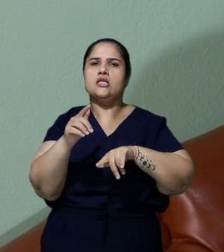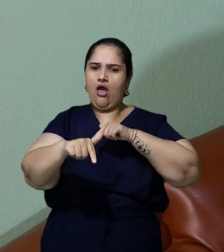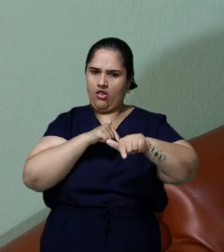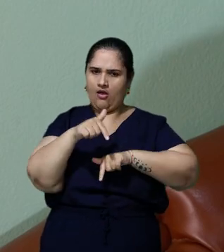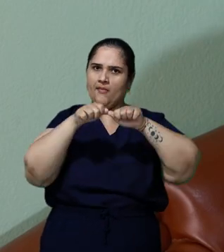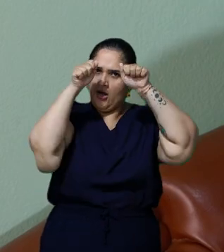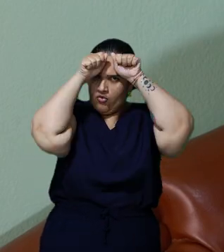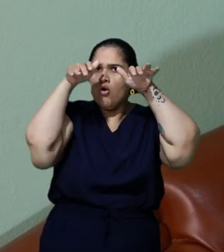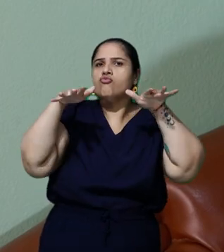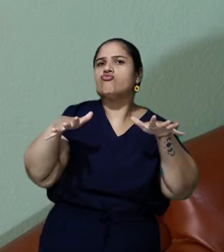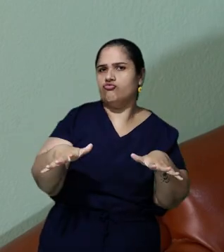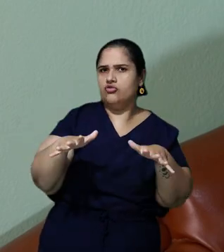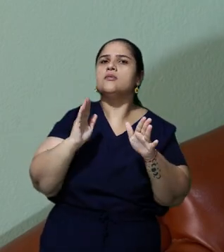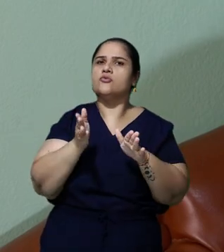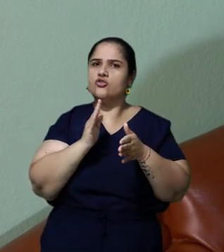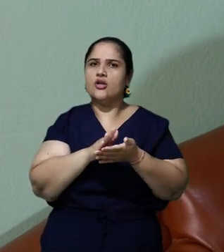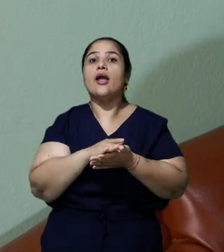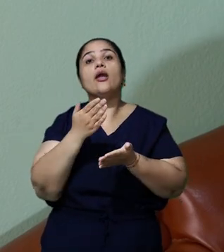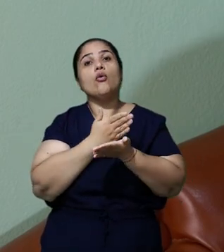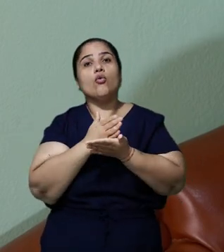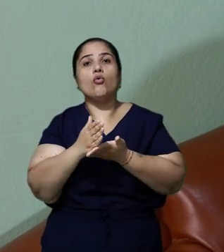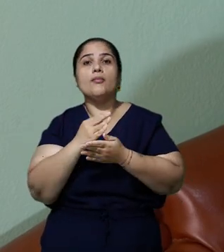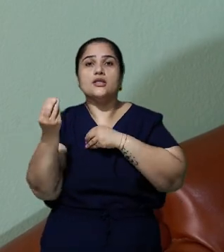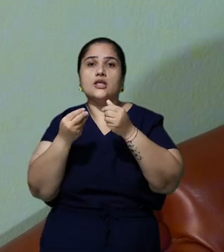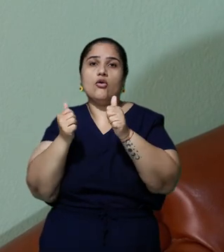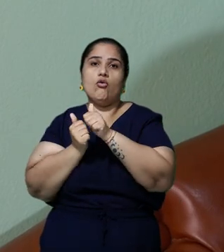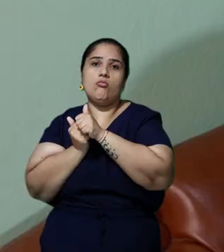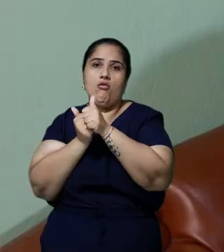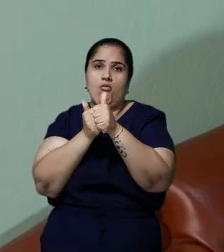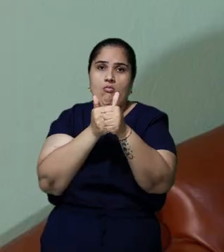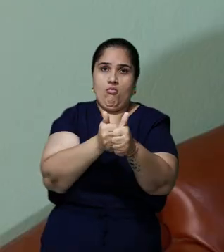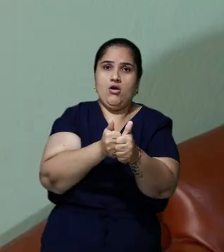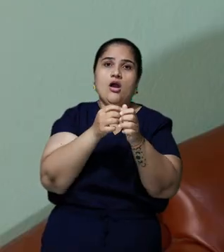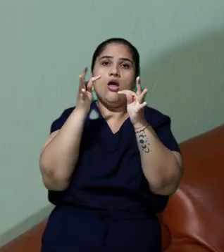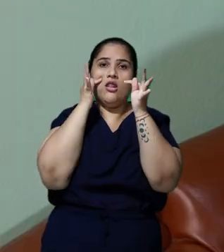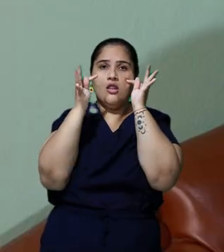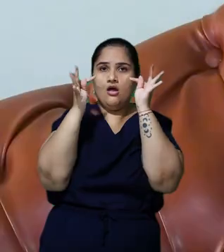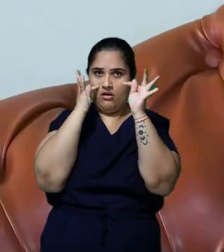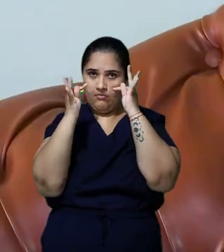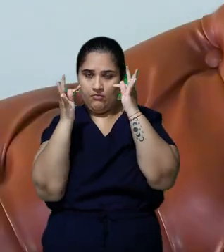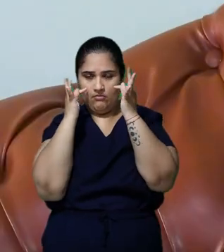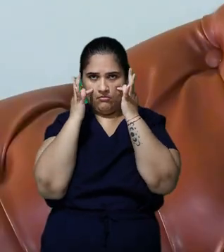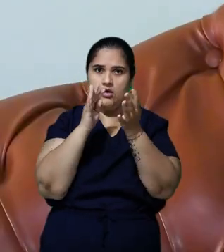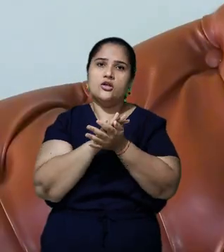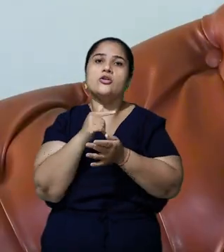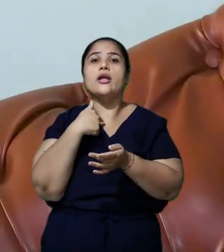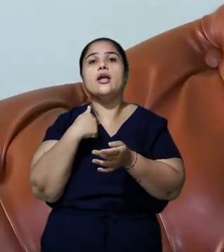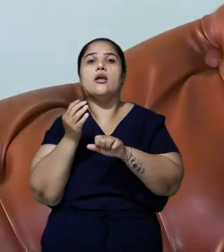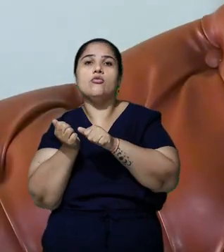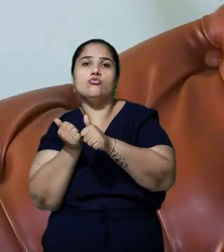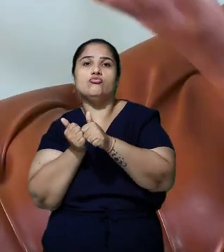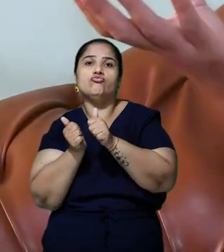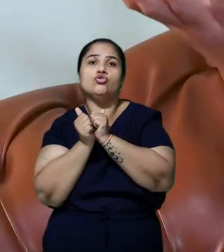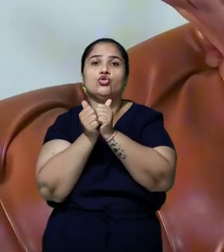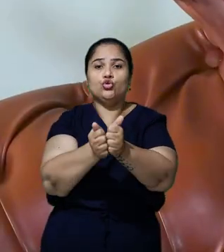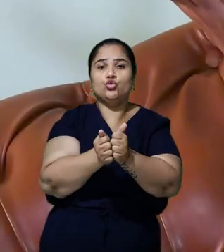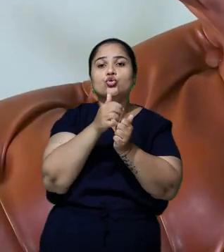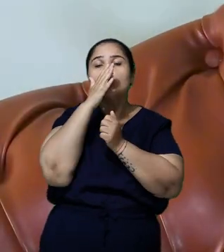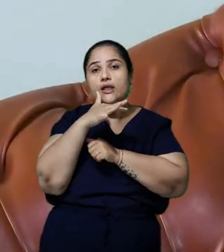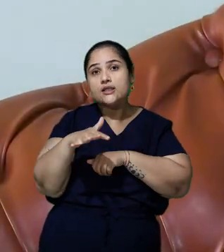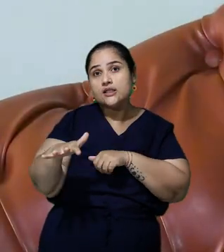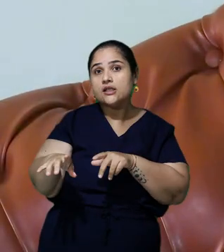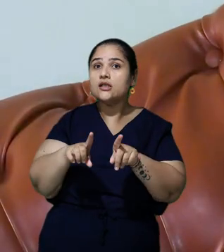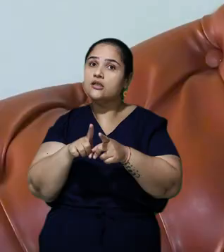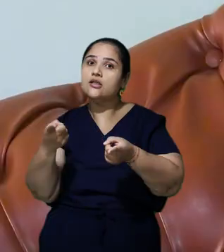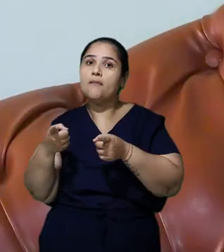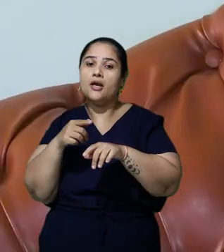comecei atuando como acompanhante terapêutica, então eu atendia as crianças, mas recebia